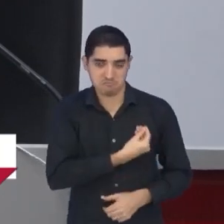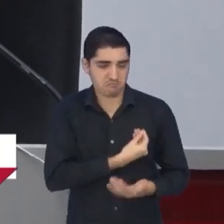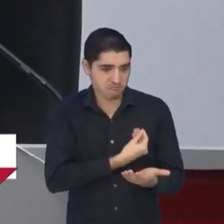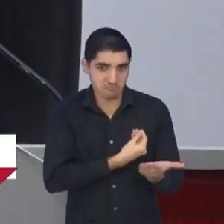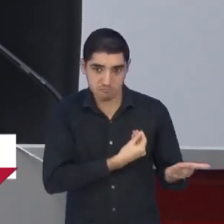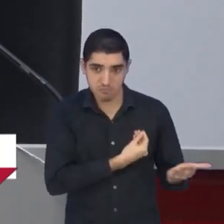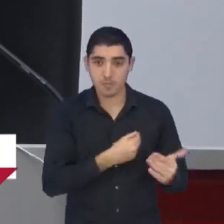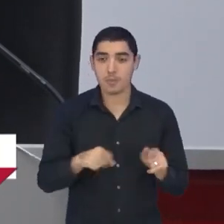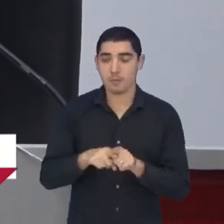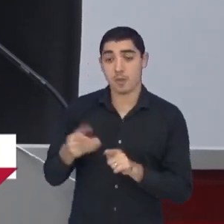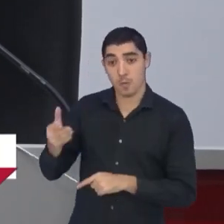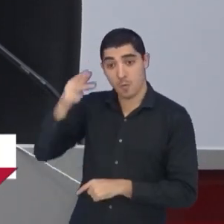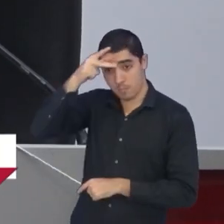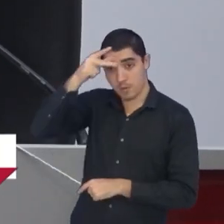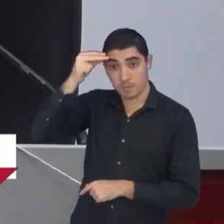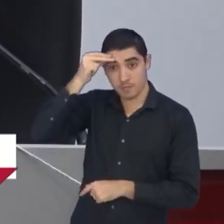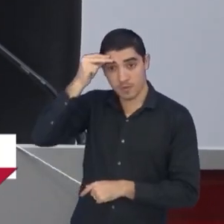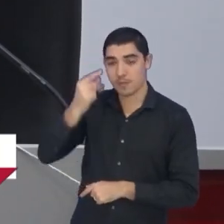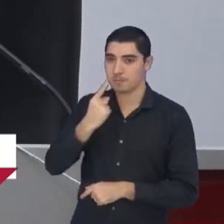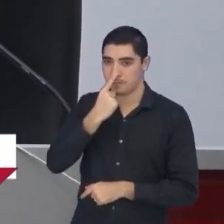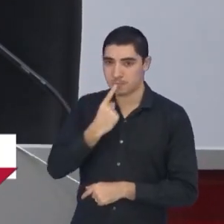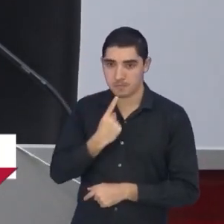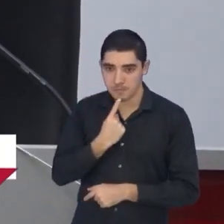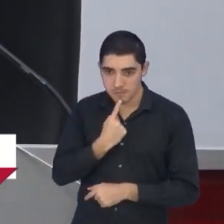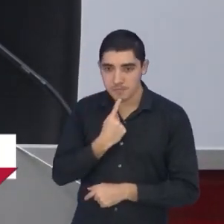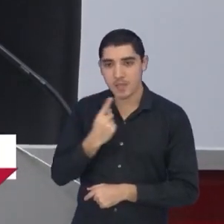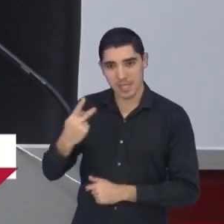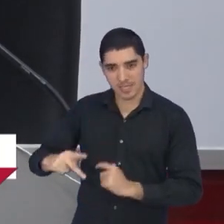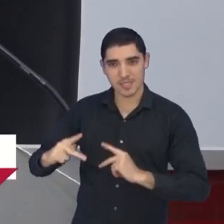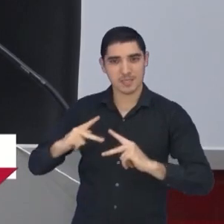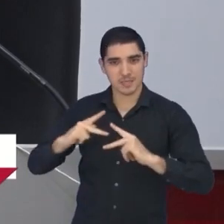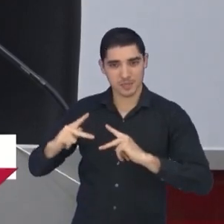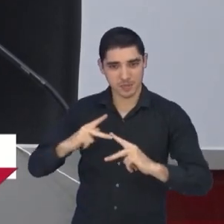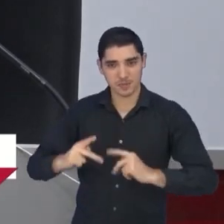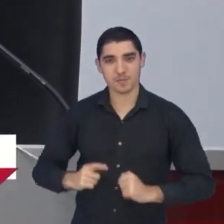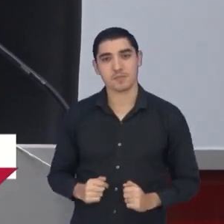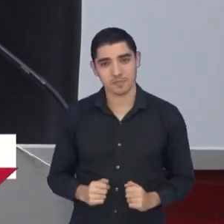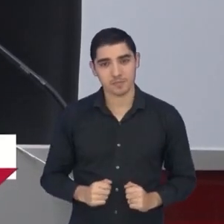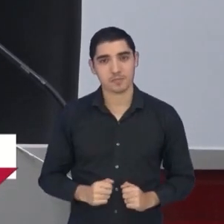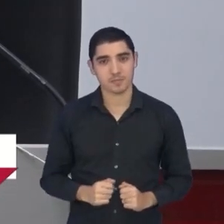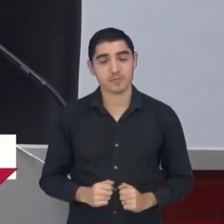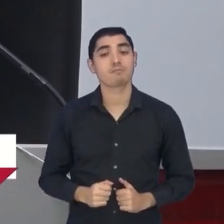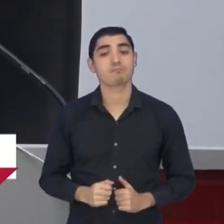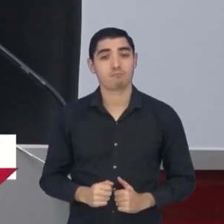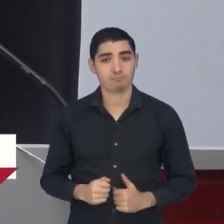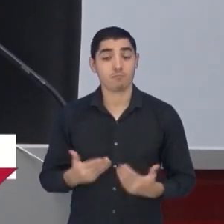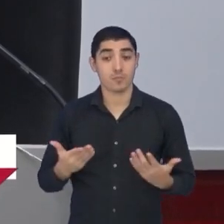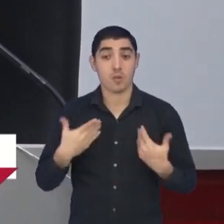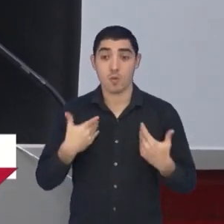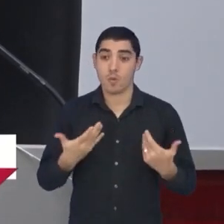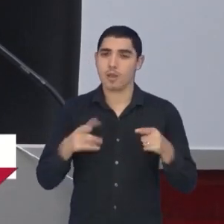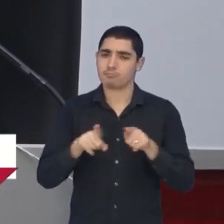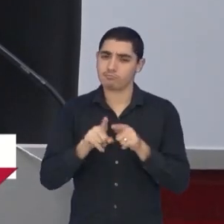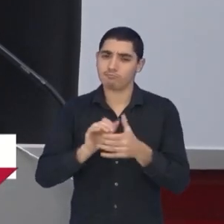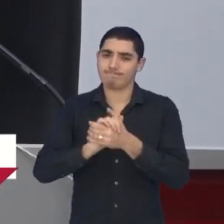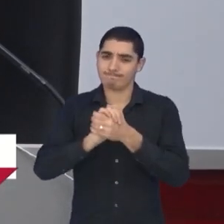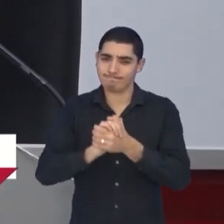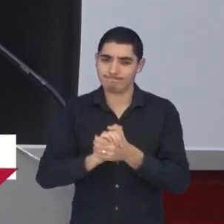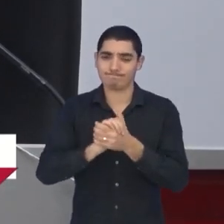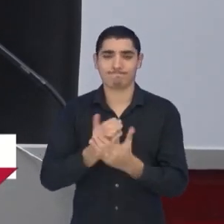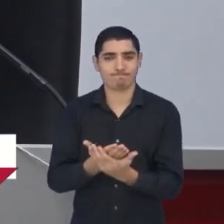senhor prefeito de São José dos Campos Anderson Fari Ferreira em nome de quem gostaria de cumprimentar todos os